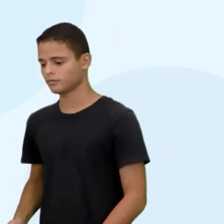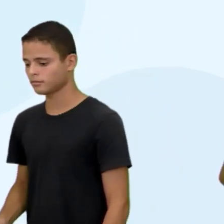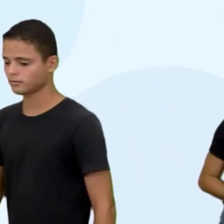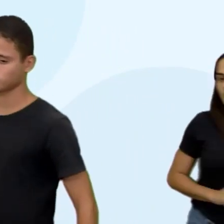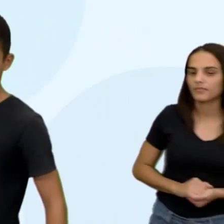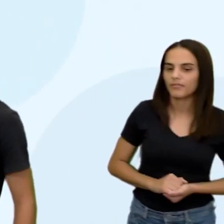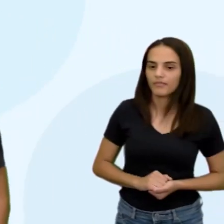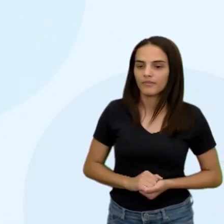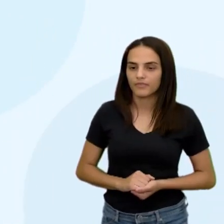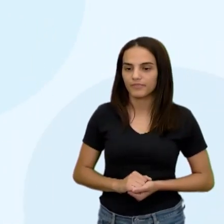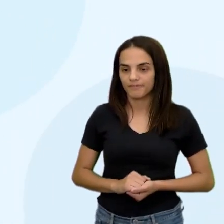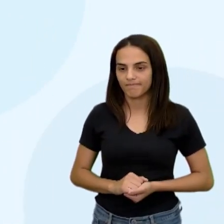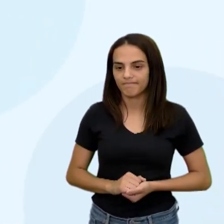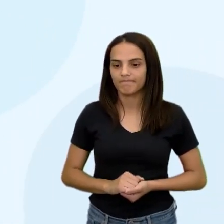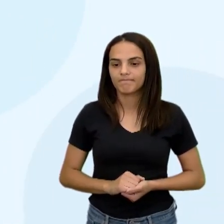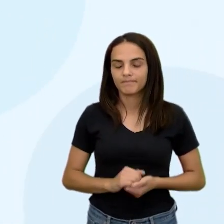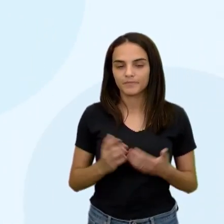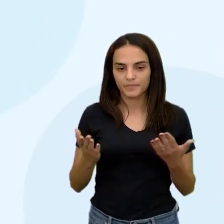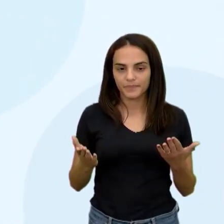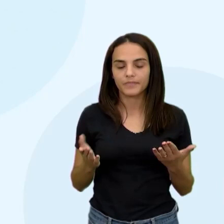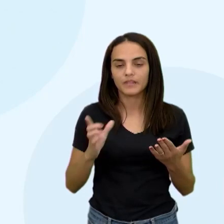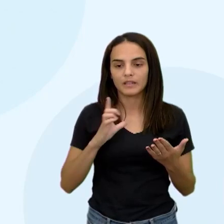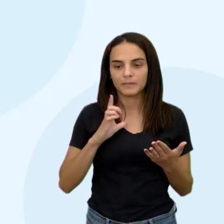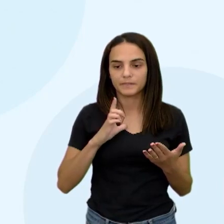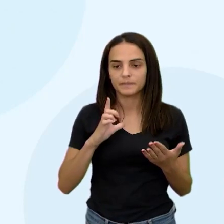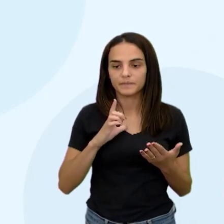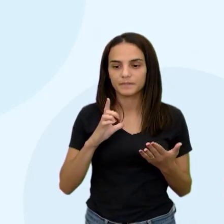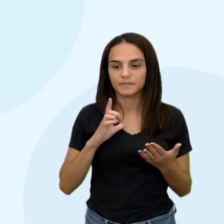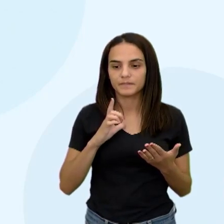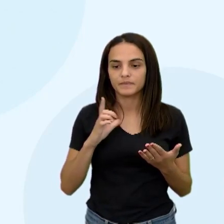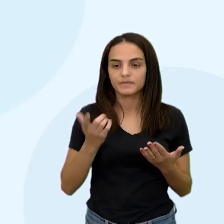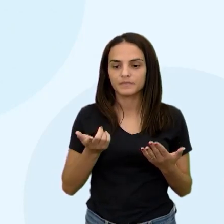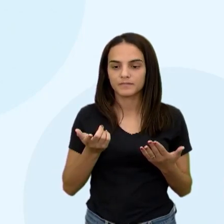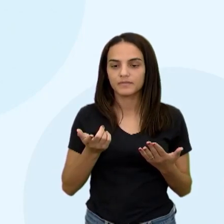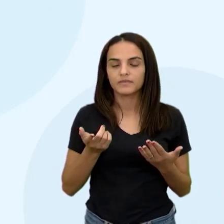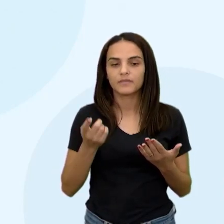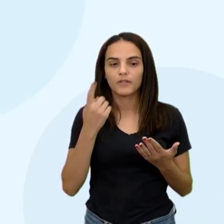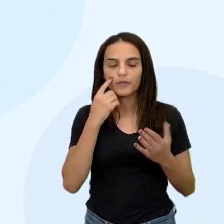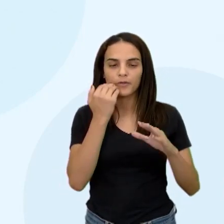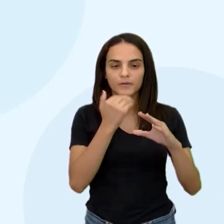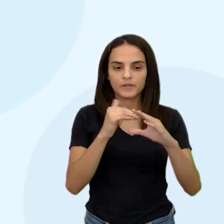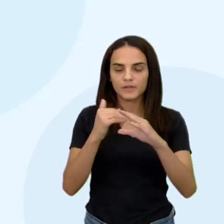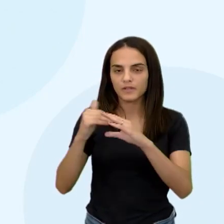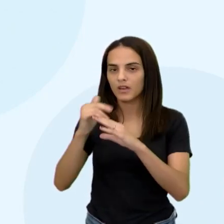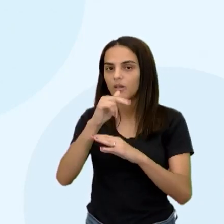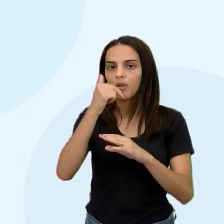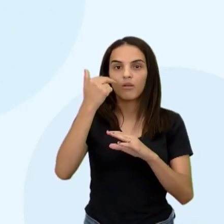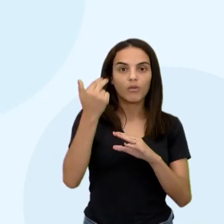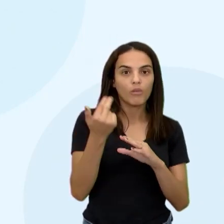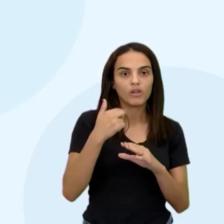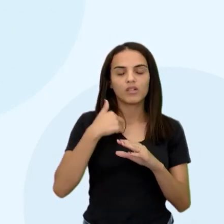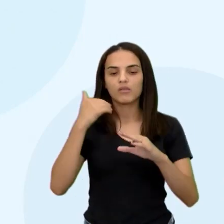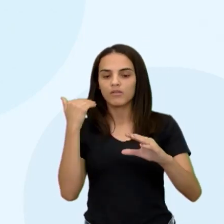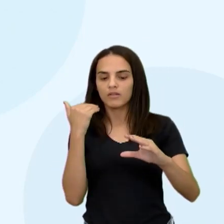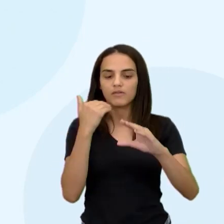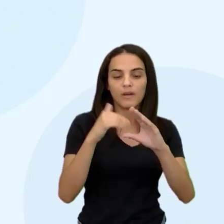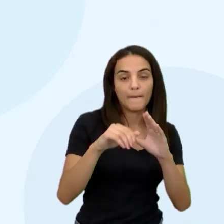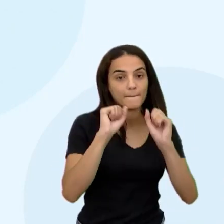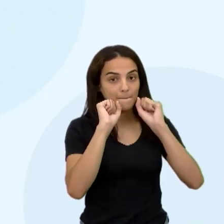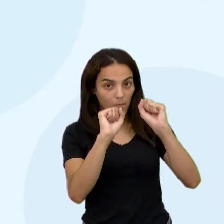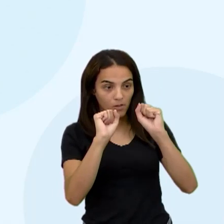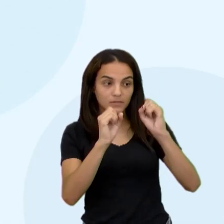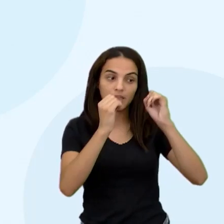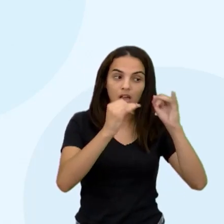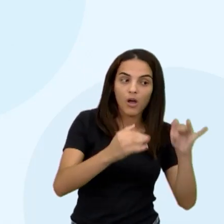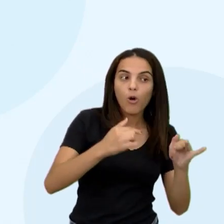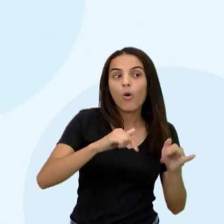estar enviando, posso estar explicando, né? Se é um futuro, vou enviar ou enviarei, posso explicar, né?